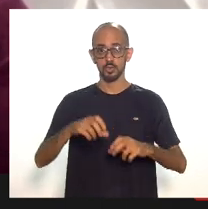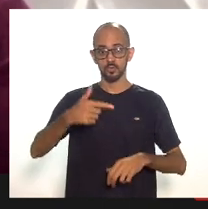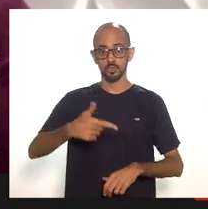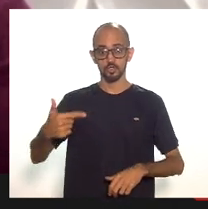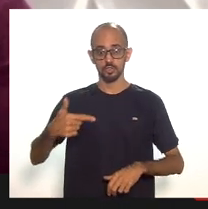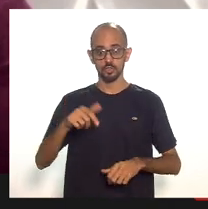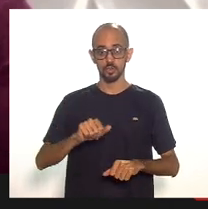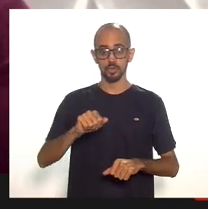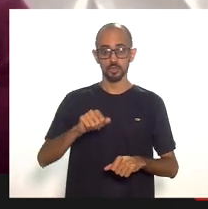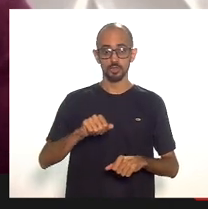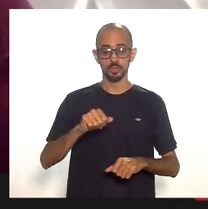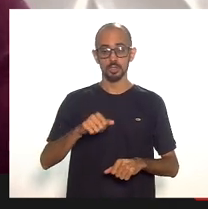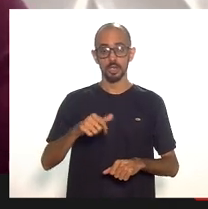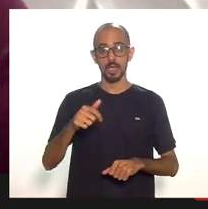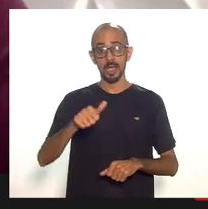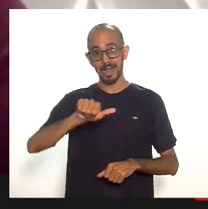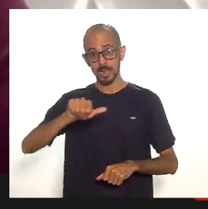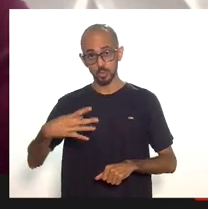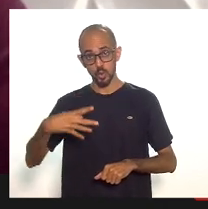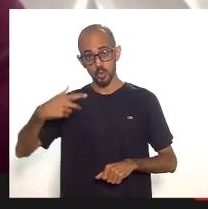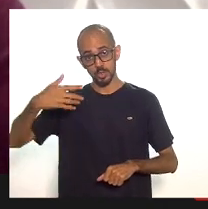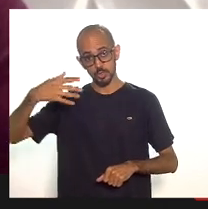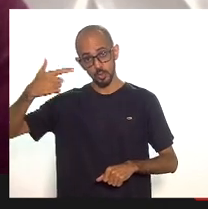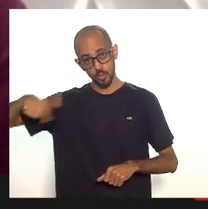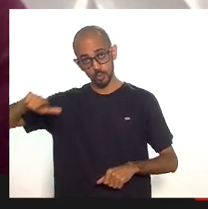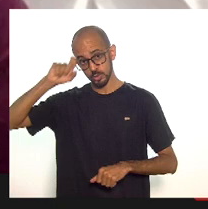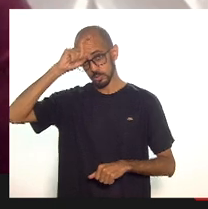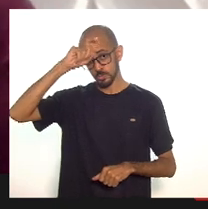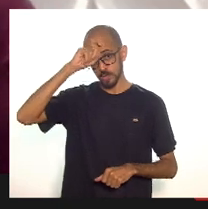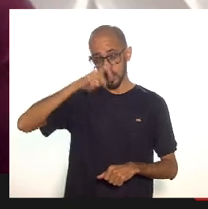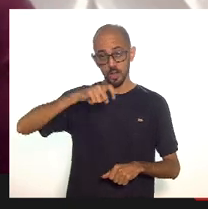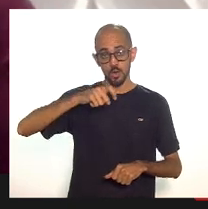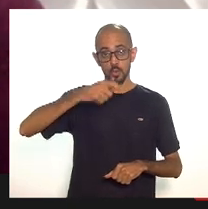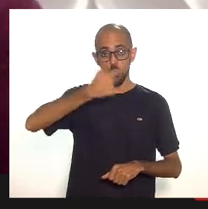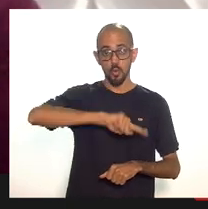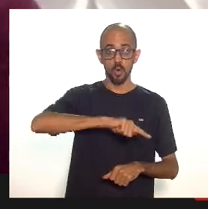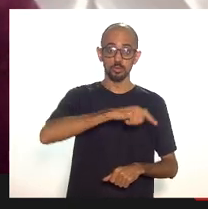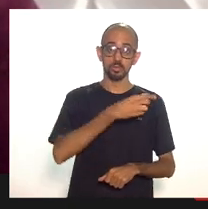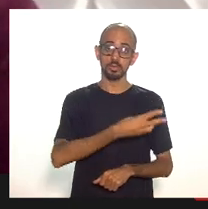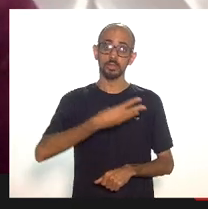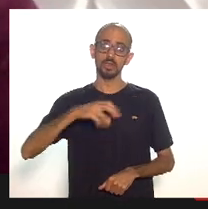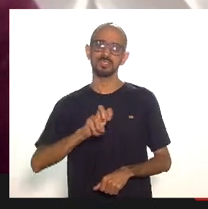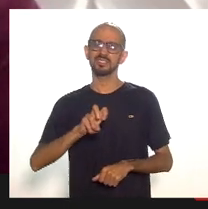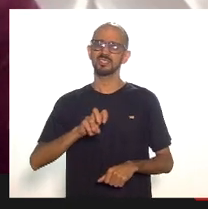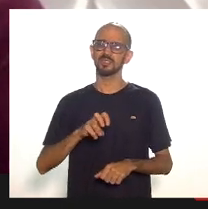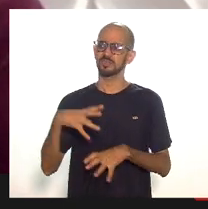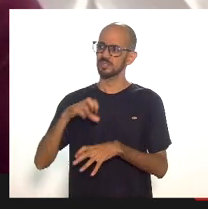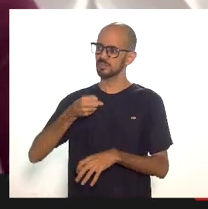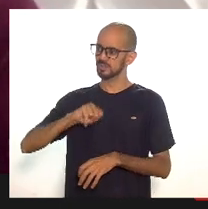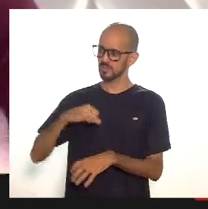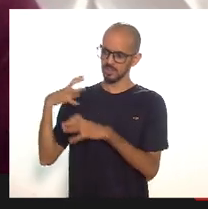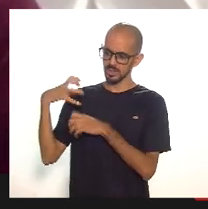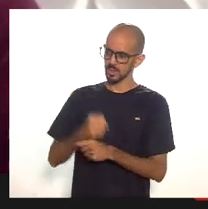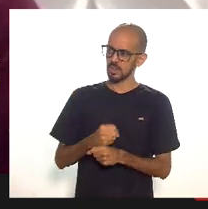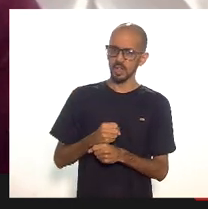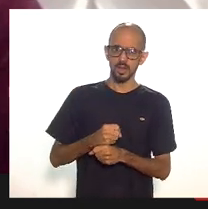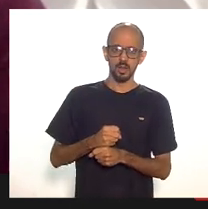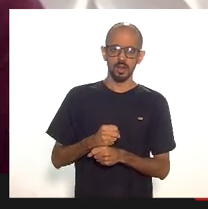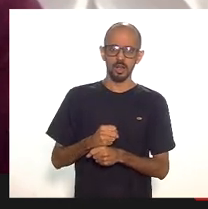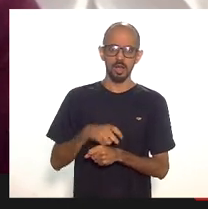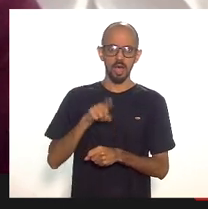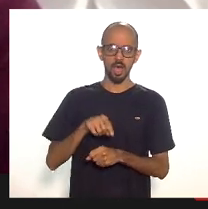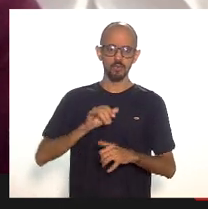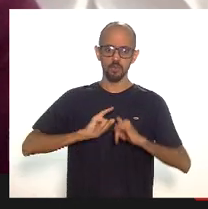Cardiologia, 14, Instituto de Traumatologia e Ortopedia, 35. Esses dados foram apresentados